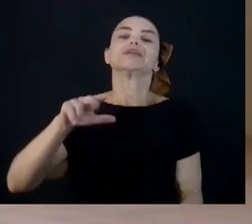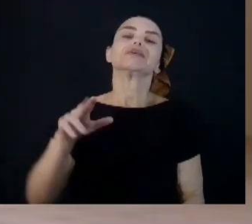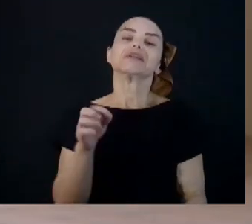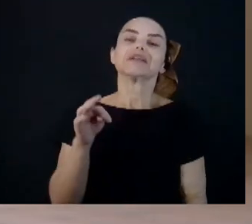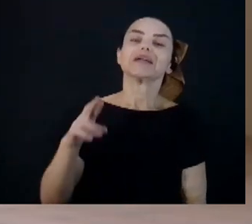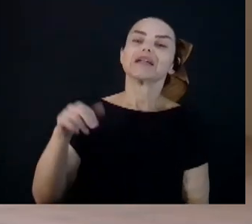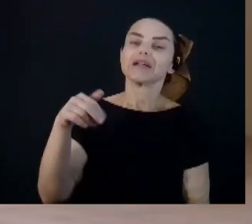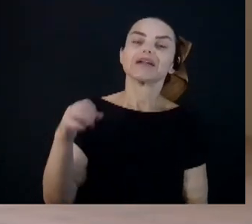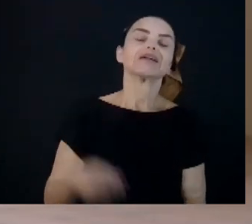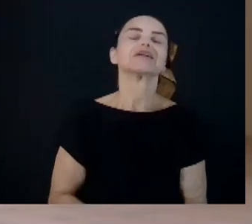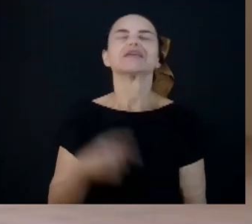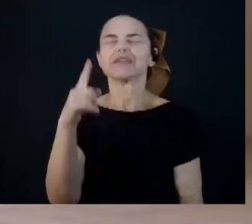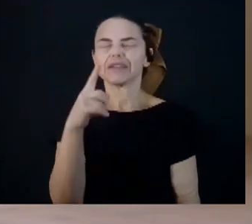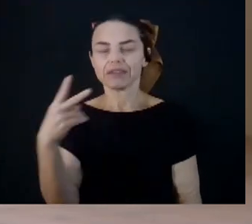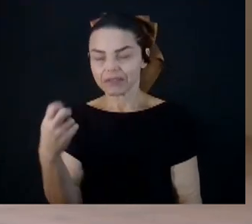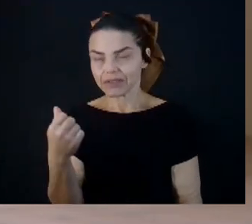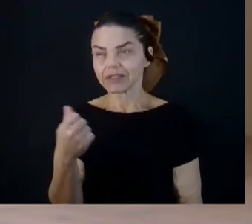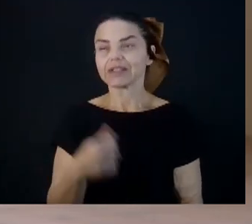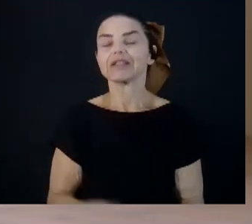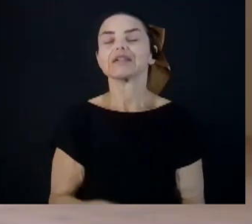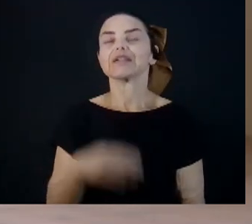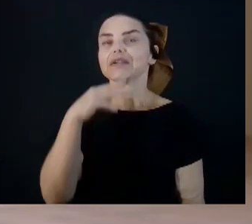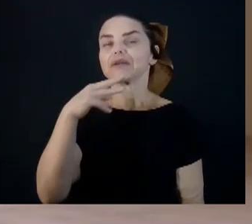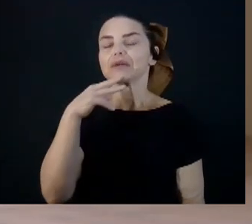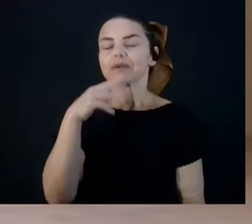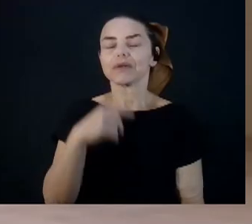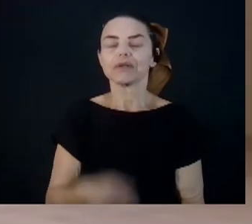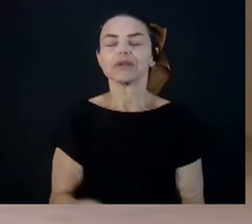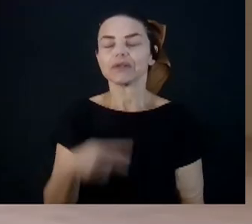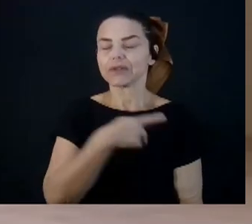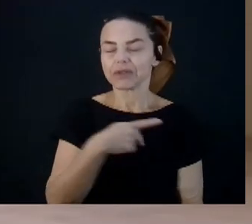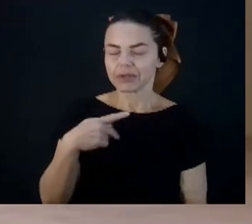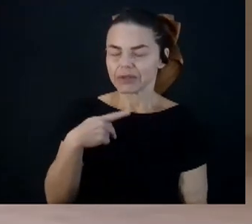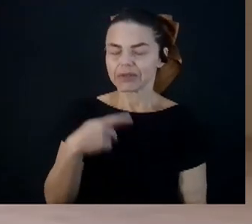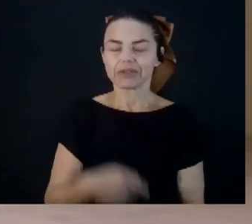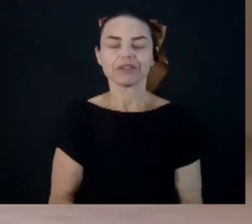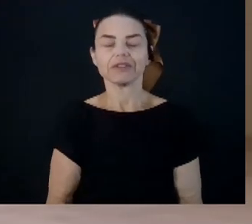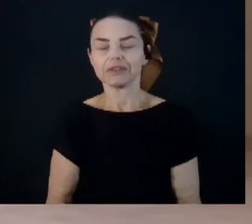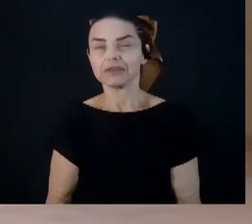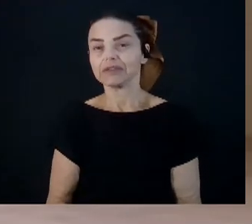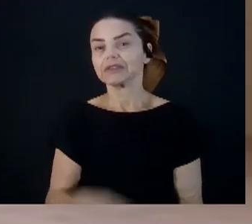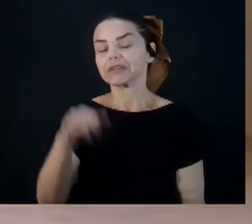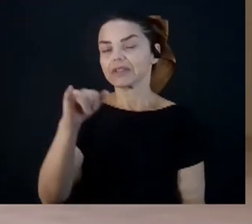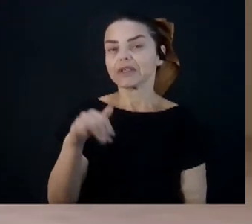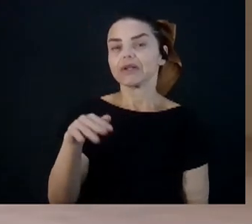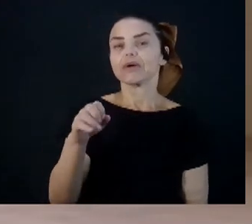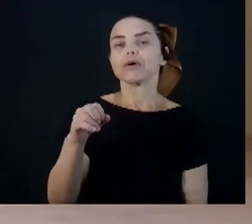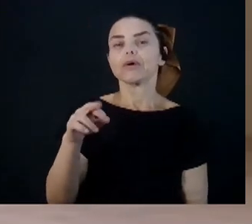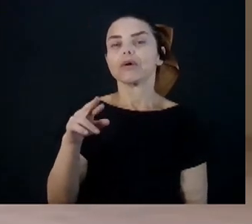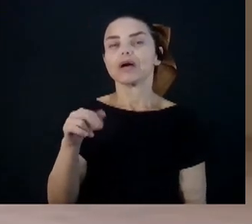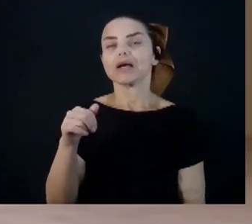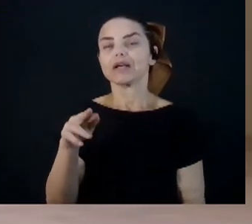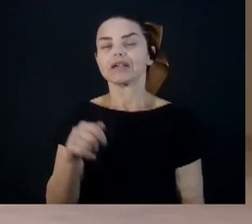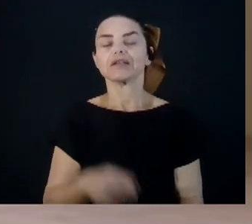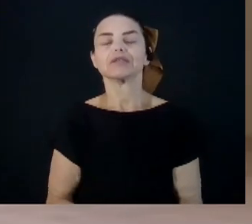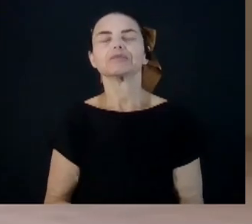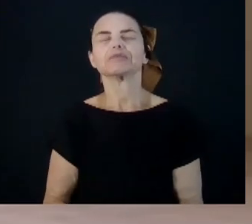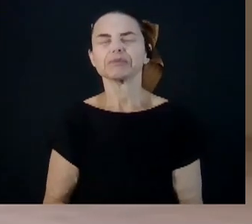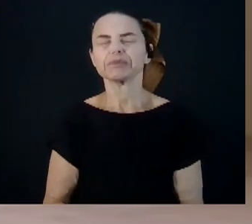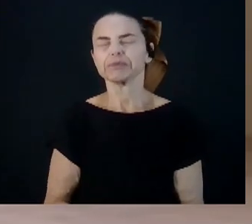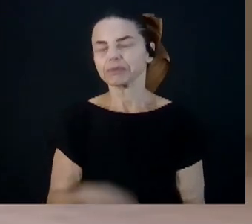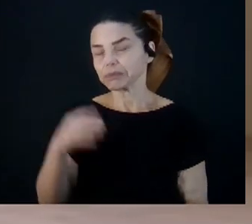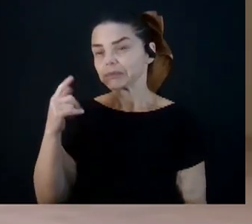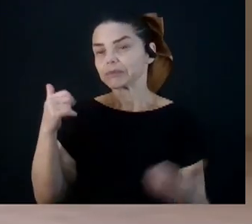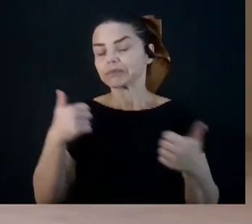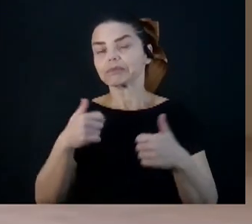de março de 1880, que foi o pastor Johann Jakob Zink, que se estabeleceu depois